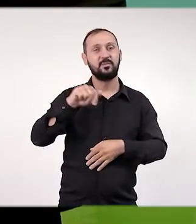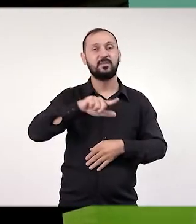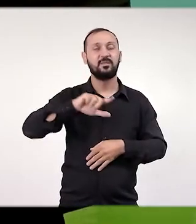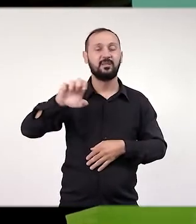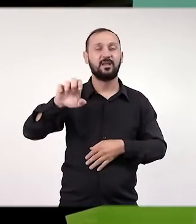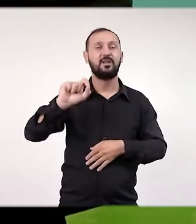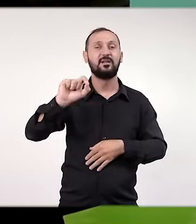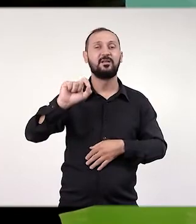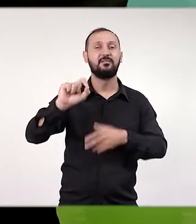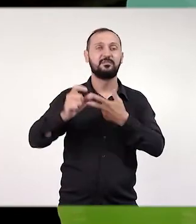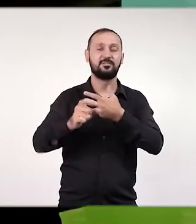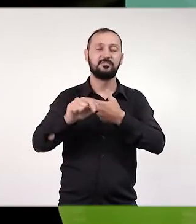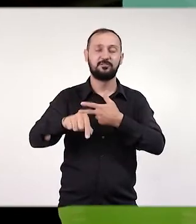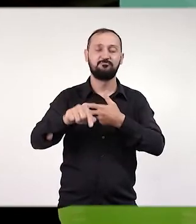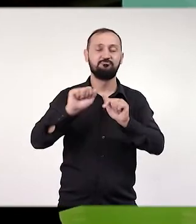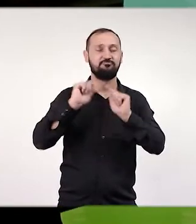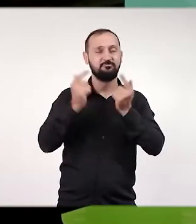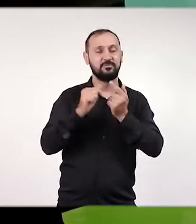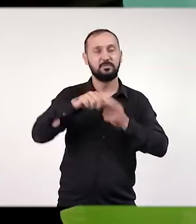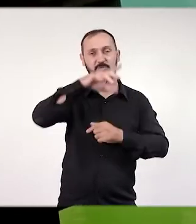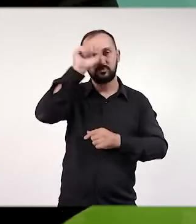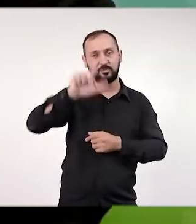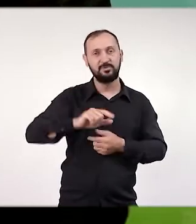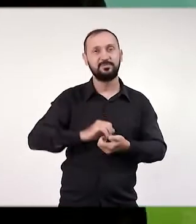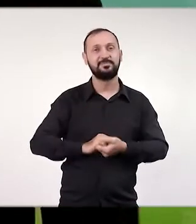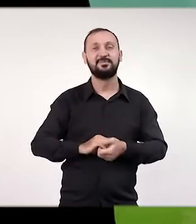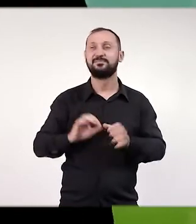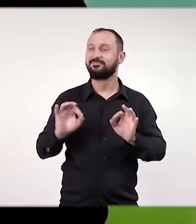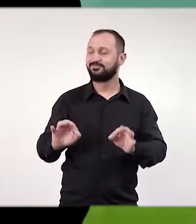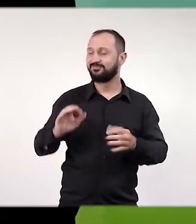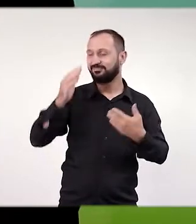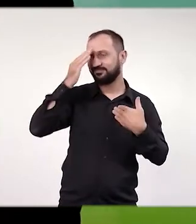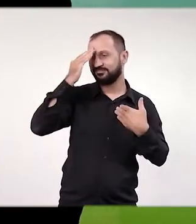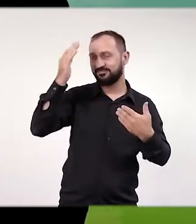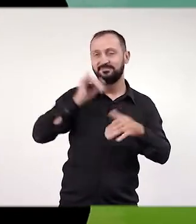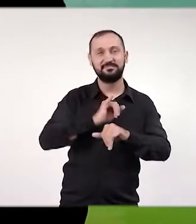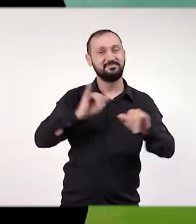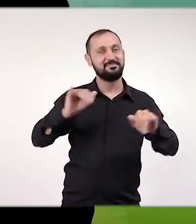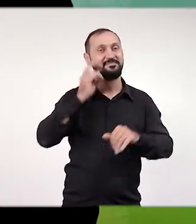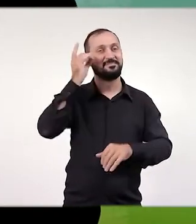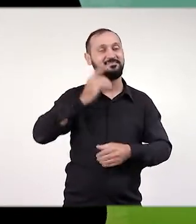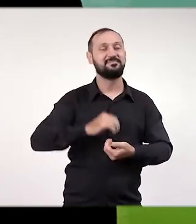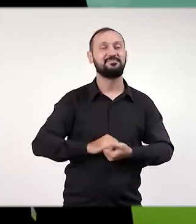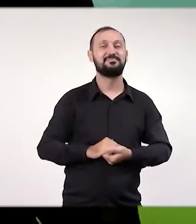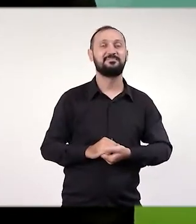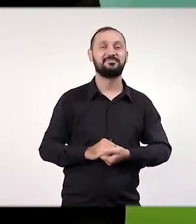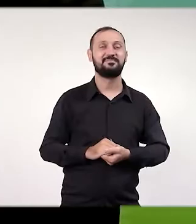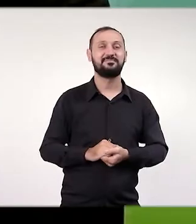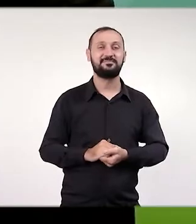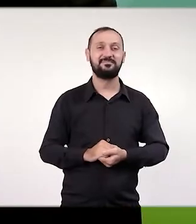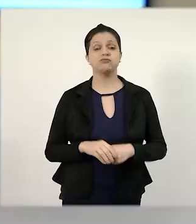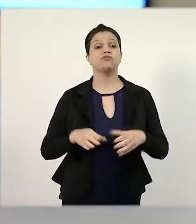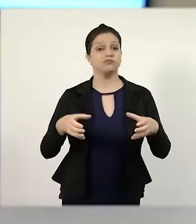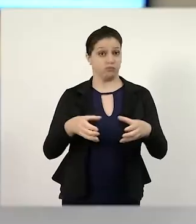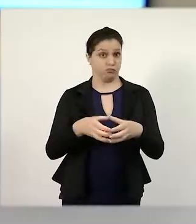participar da Unali através do Legislativo do Mato Grosso do Sul. Tá certo. Lívia Machado para o Jornal